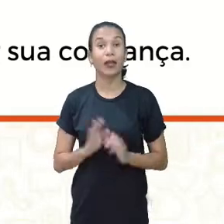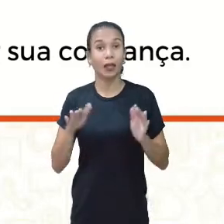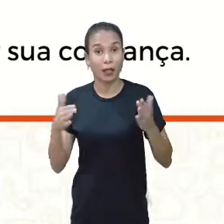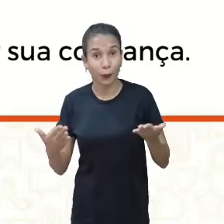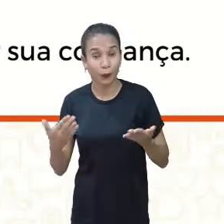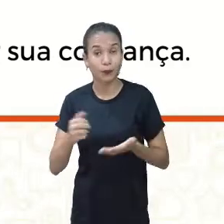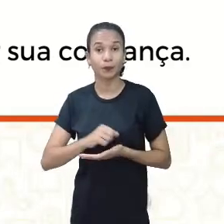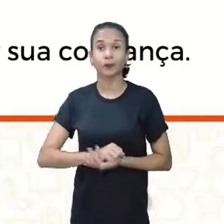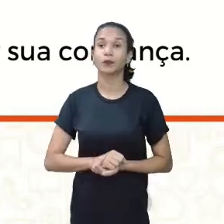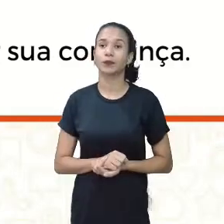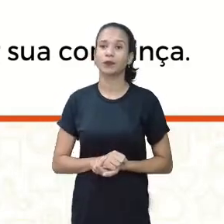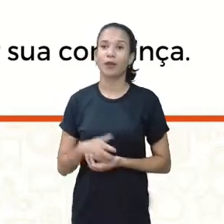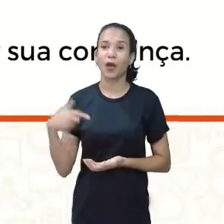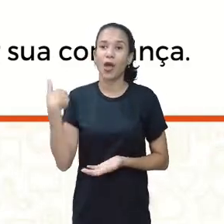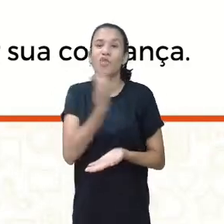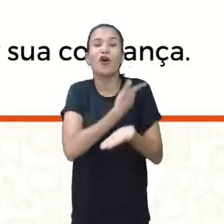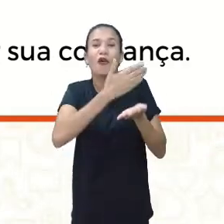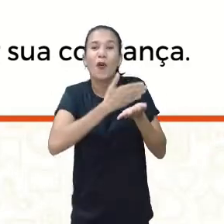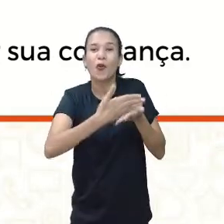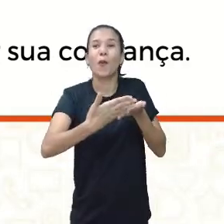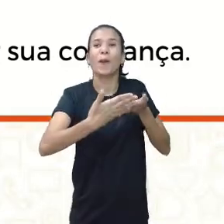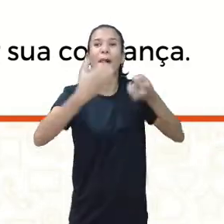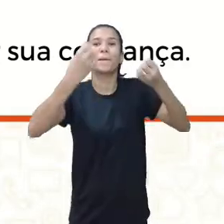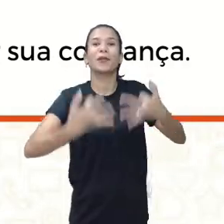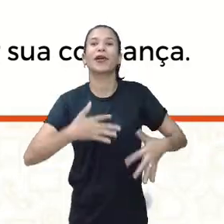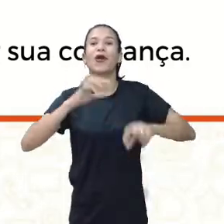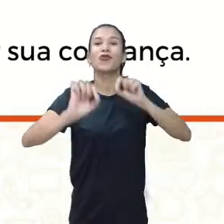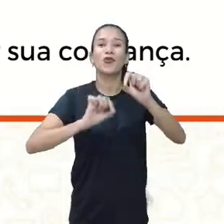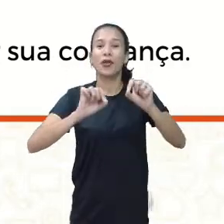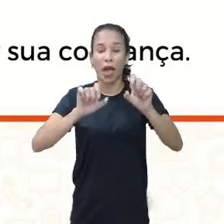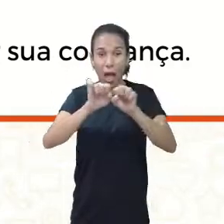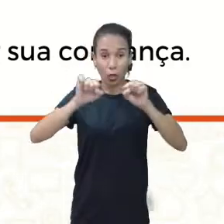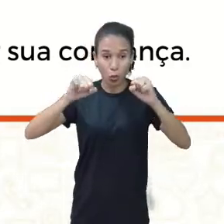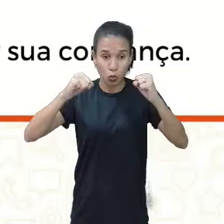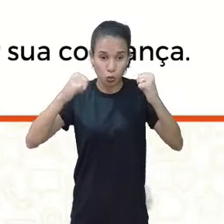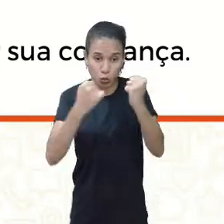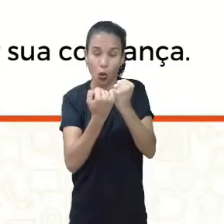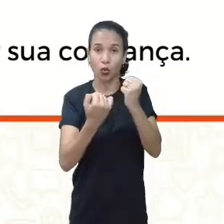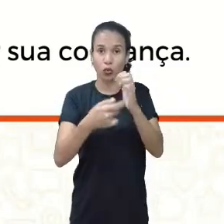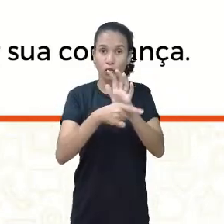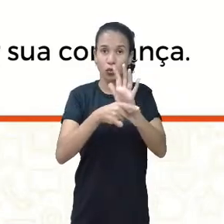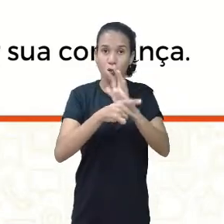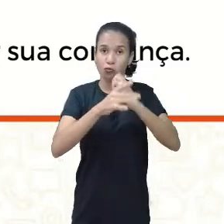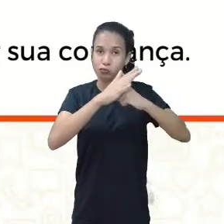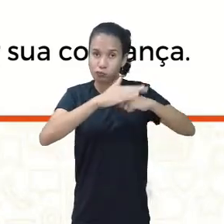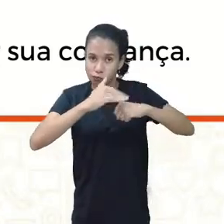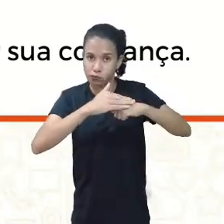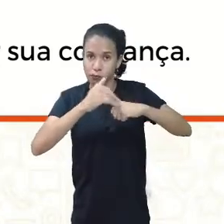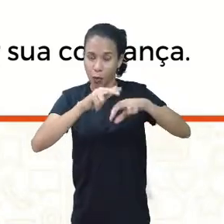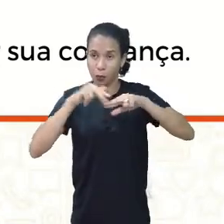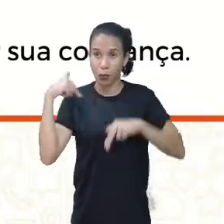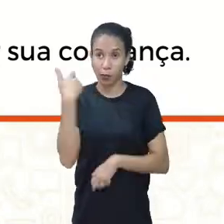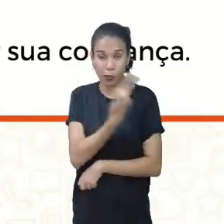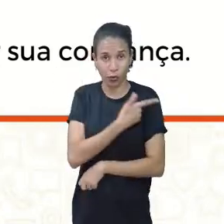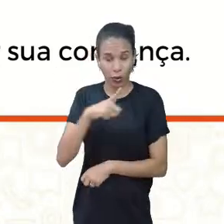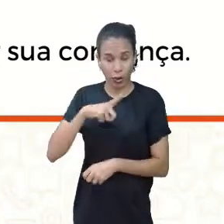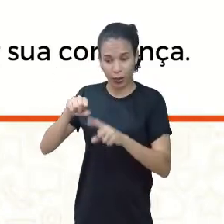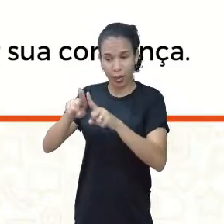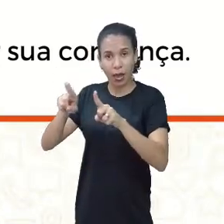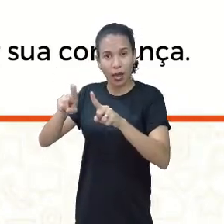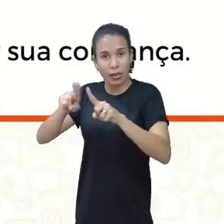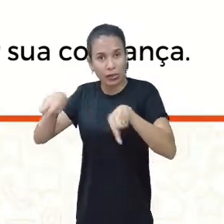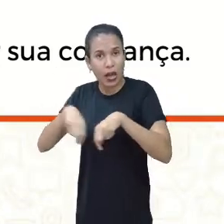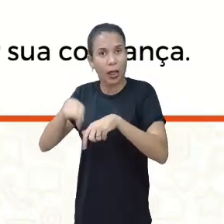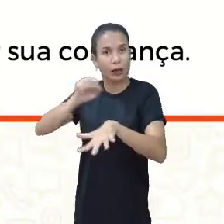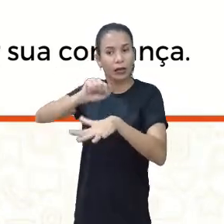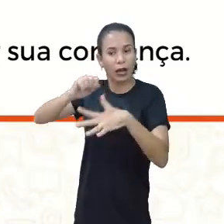Então, vamos começar falando da área socioafetiva. Então, quando a gente faz um trabalho na sala de recursos,